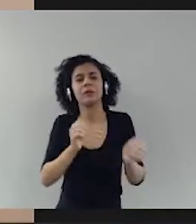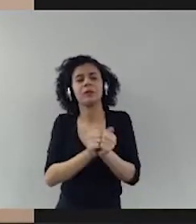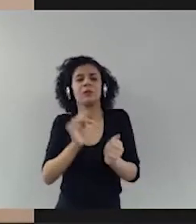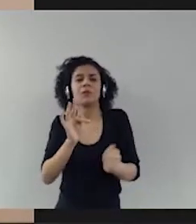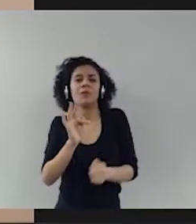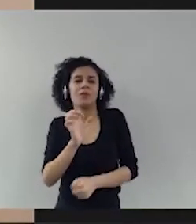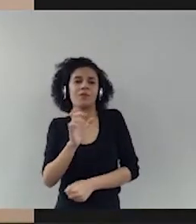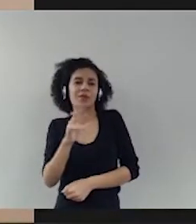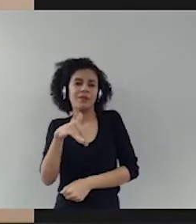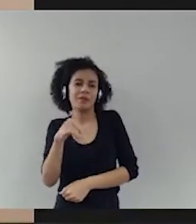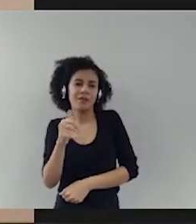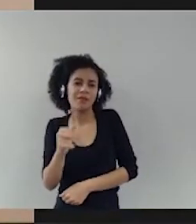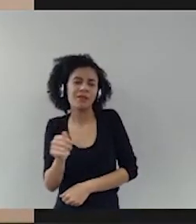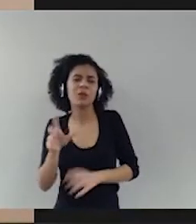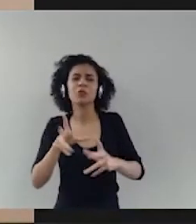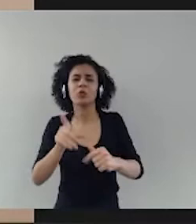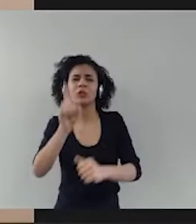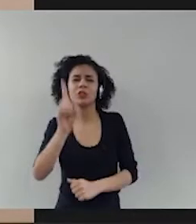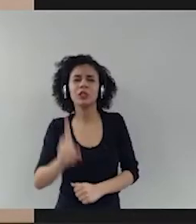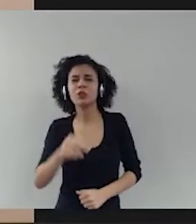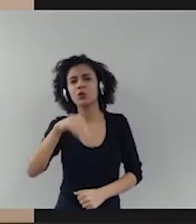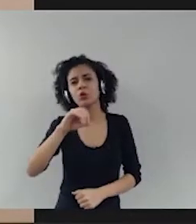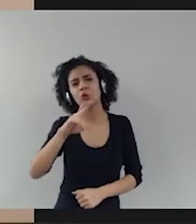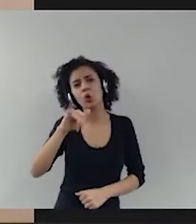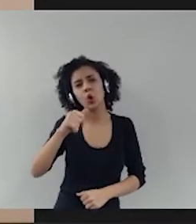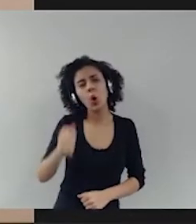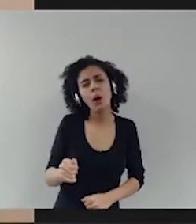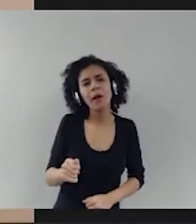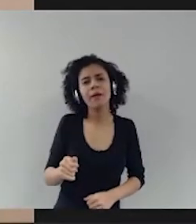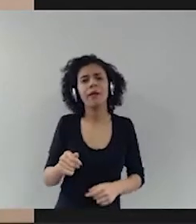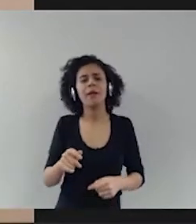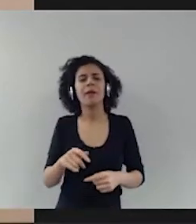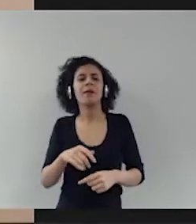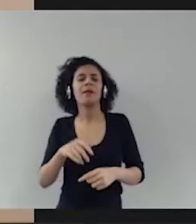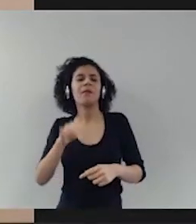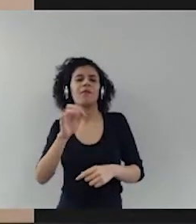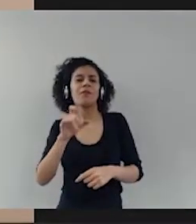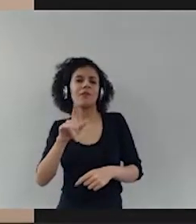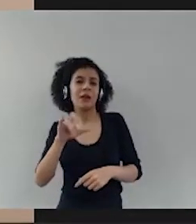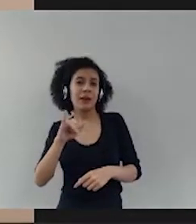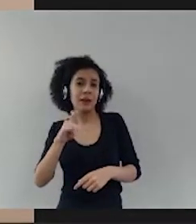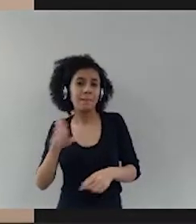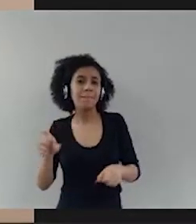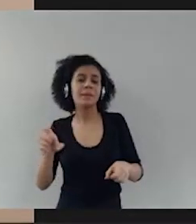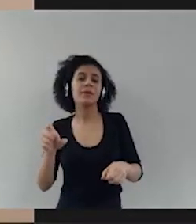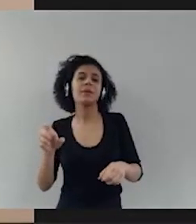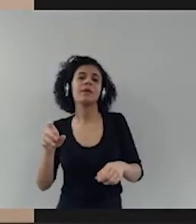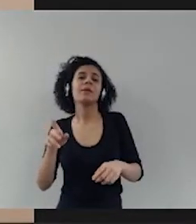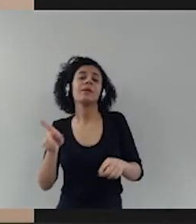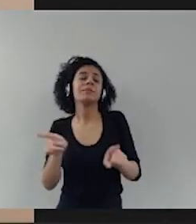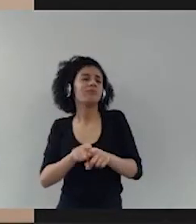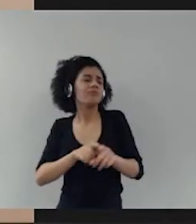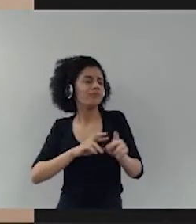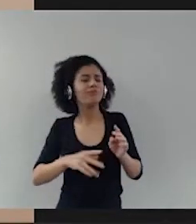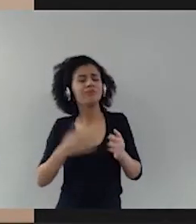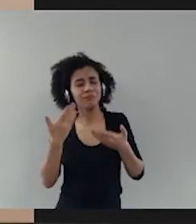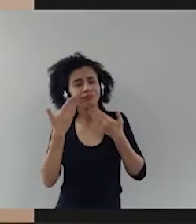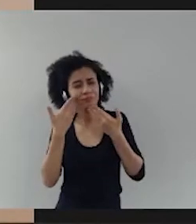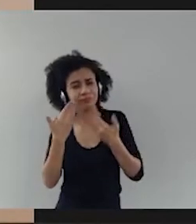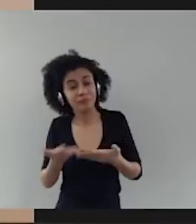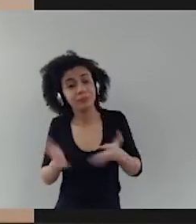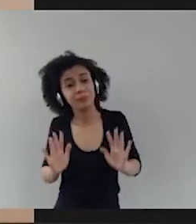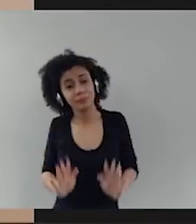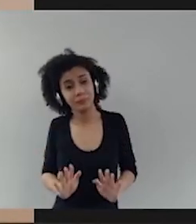Marinella, com toda a diretoria, Noronha, Beto, Ari, Felipe Santa Cruz e Viana, enfim.